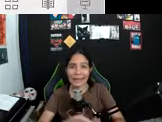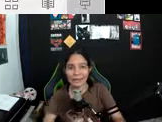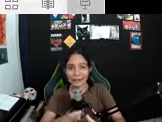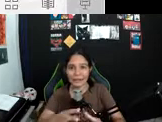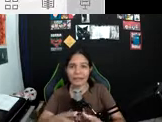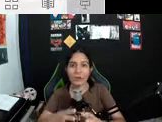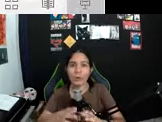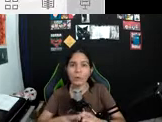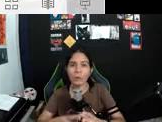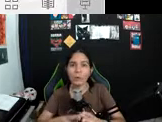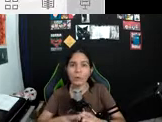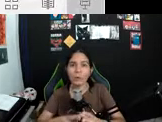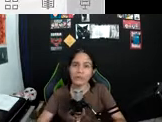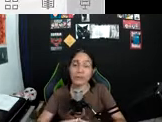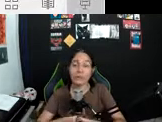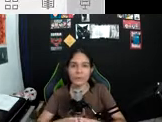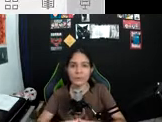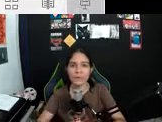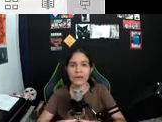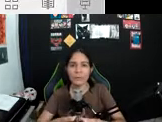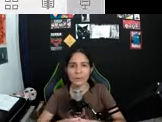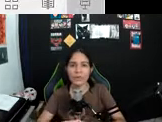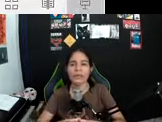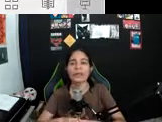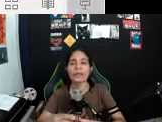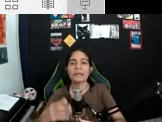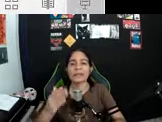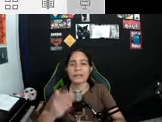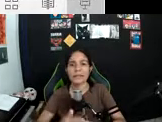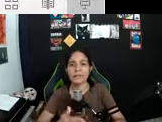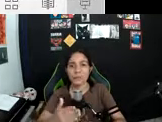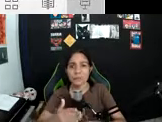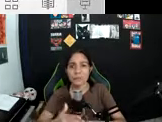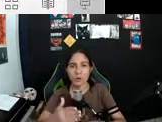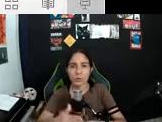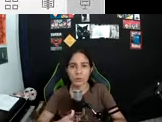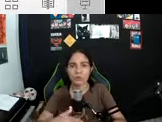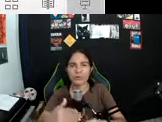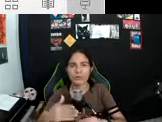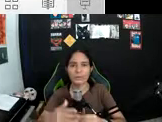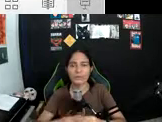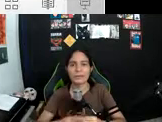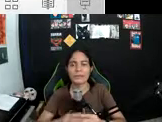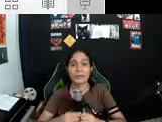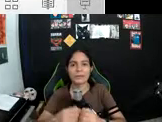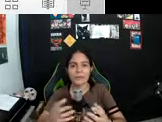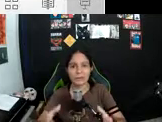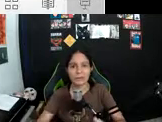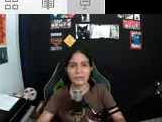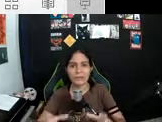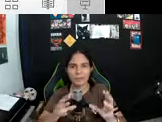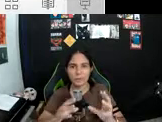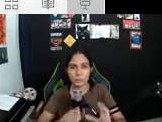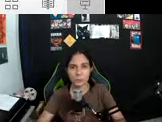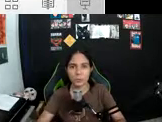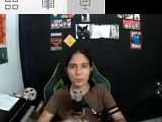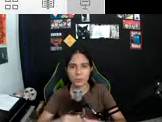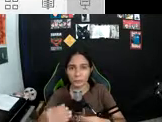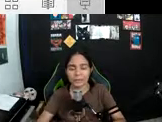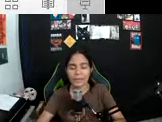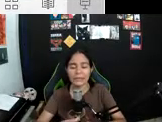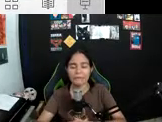que lá esteja comprovado que você realmente teve aquele curso, que você tem uma certificação